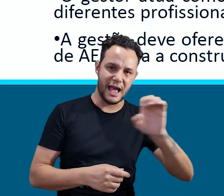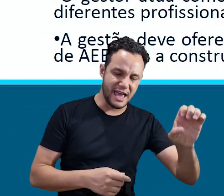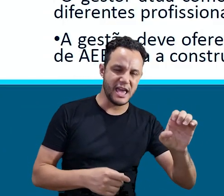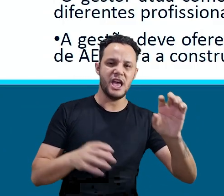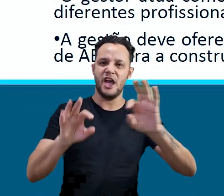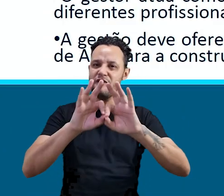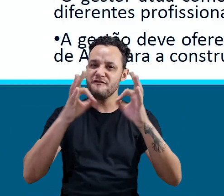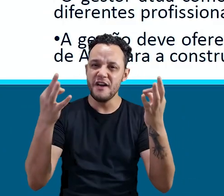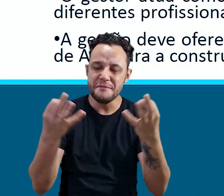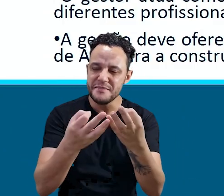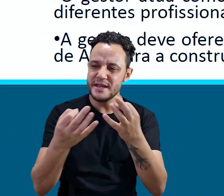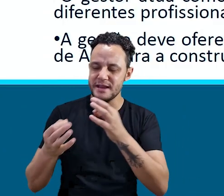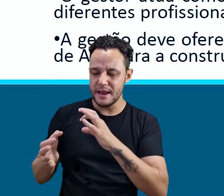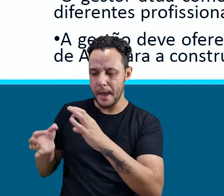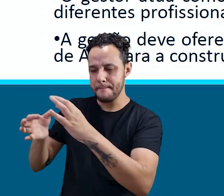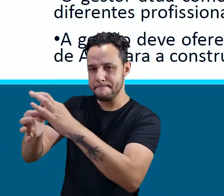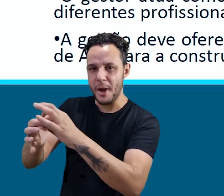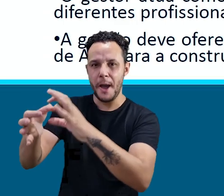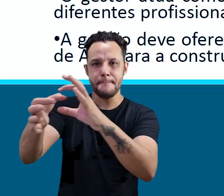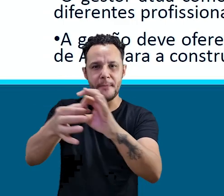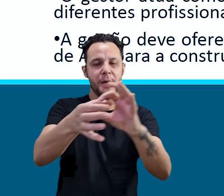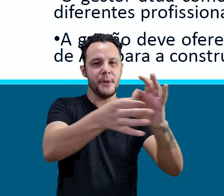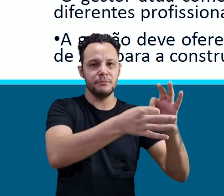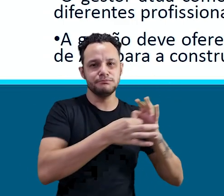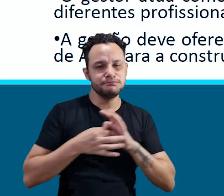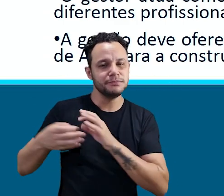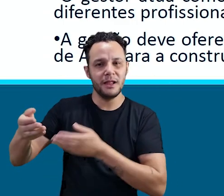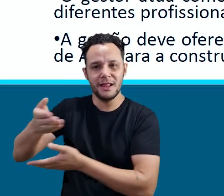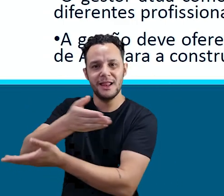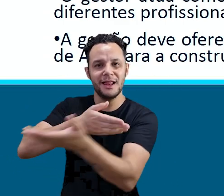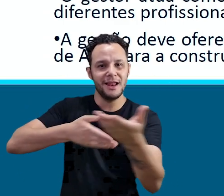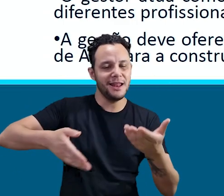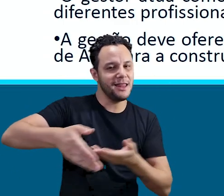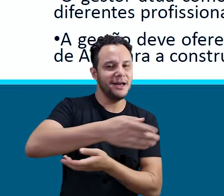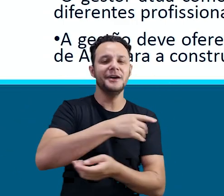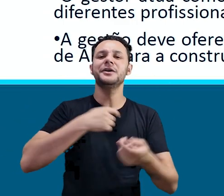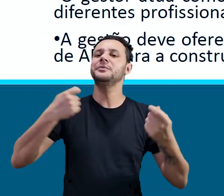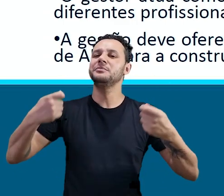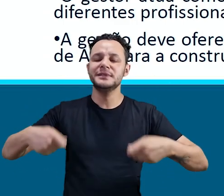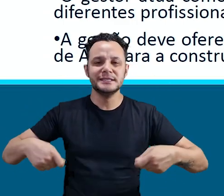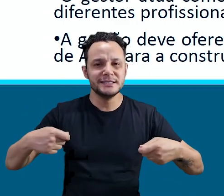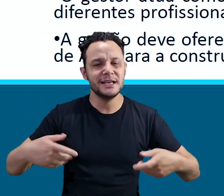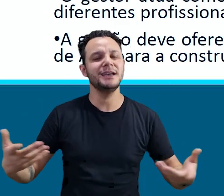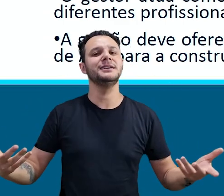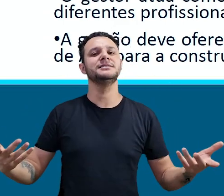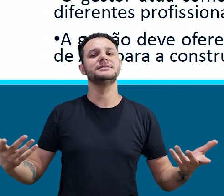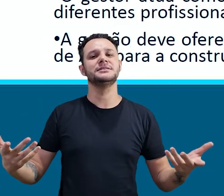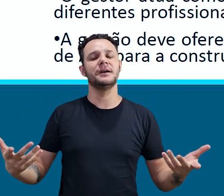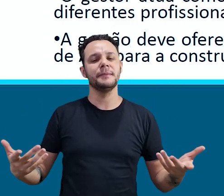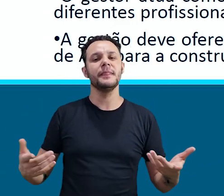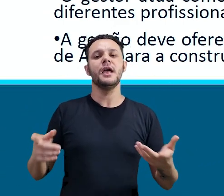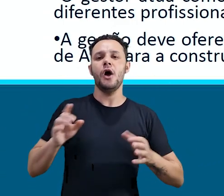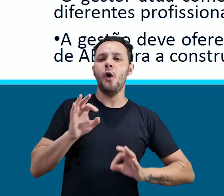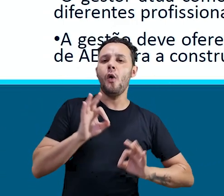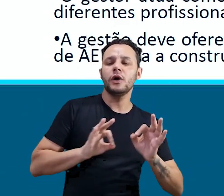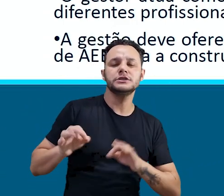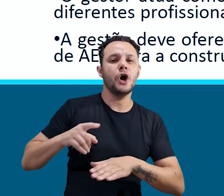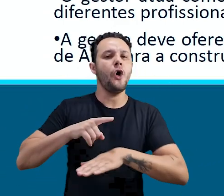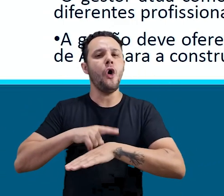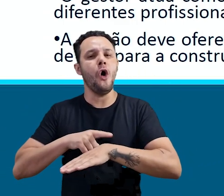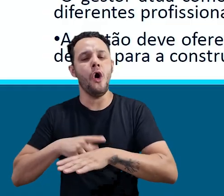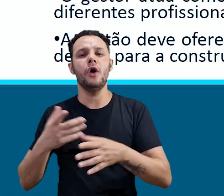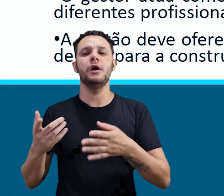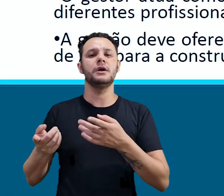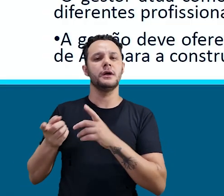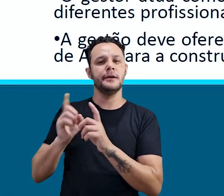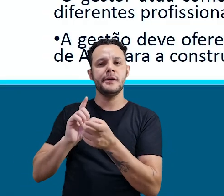AE, a família, tenham espaços de diálogo, espaços de troca. Quem é que vai organizar os horários? Em que